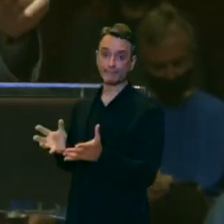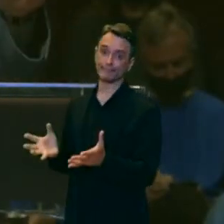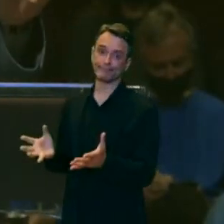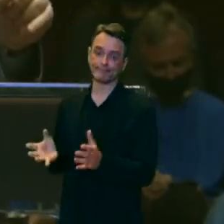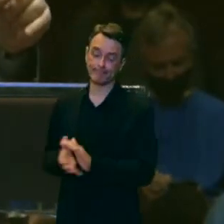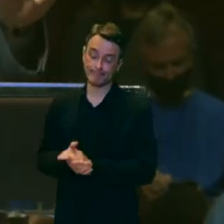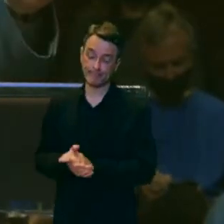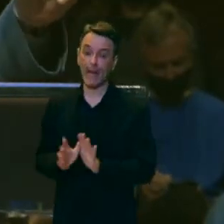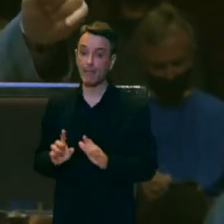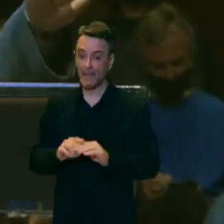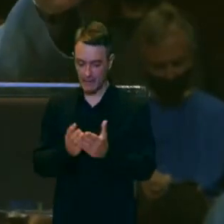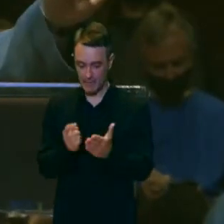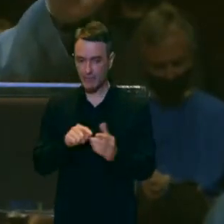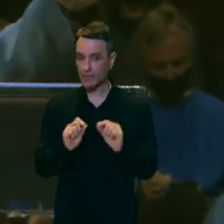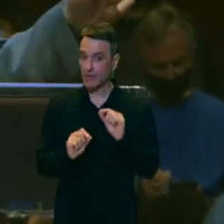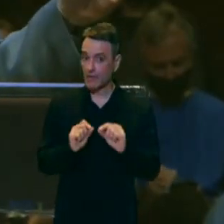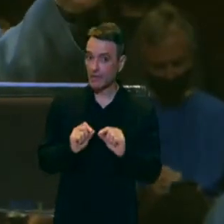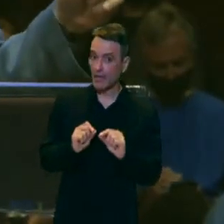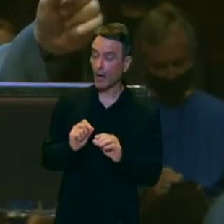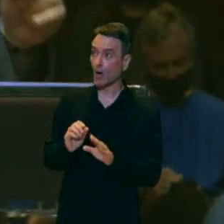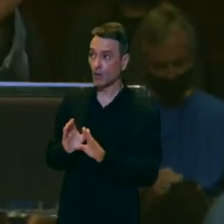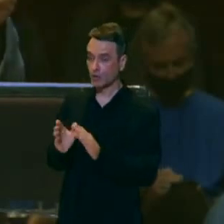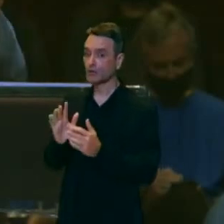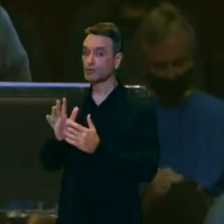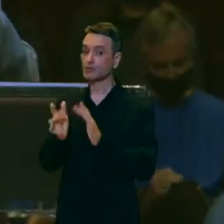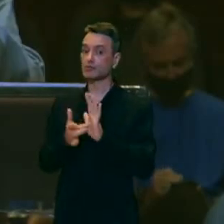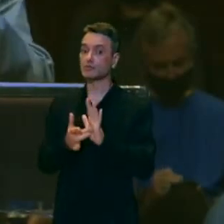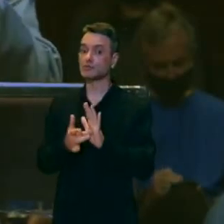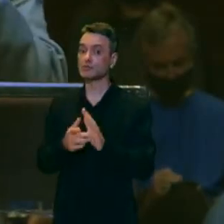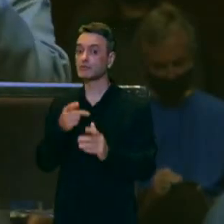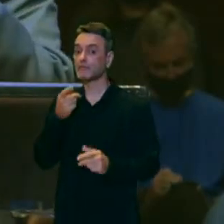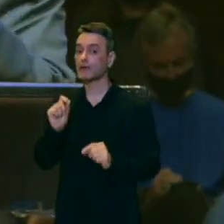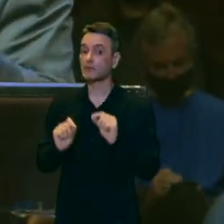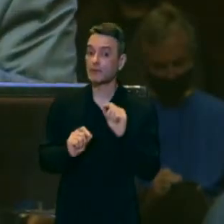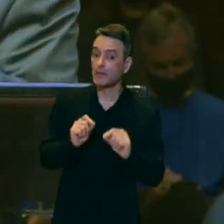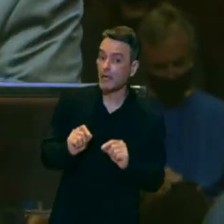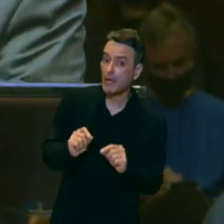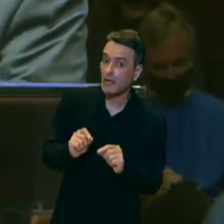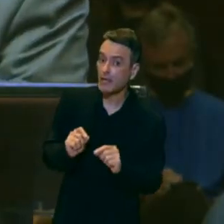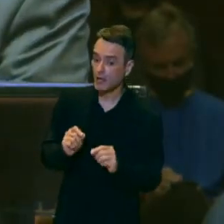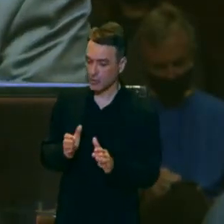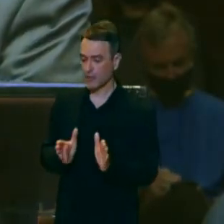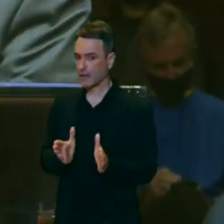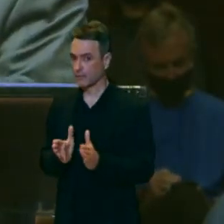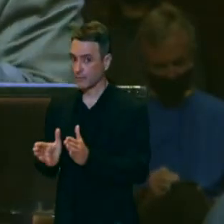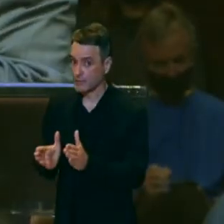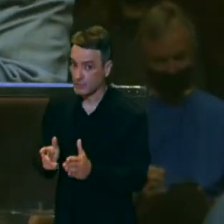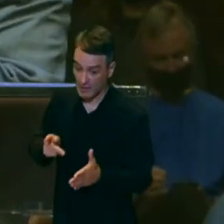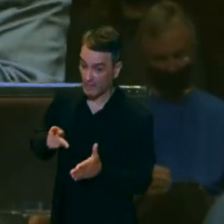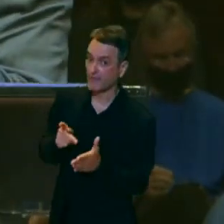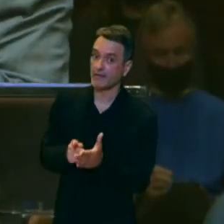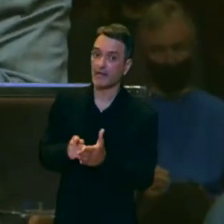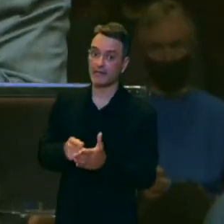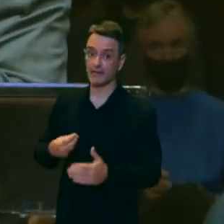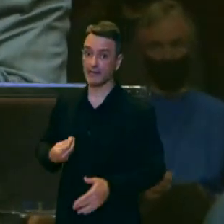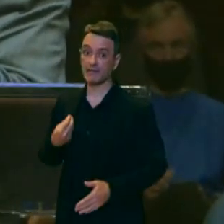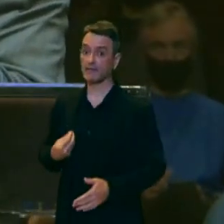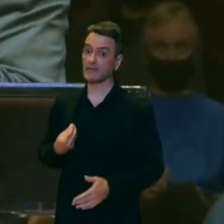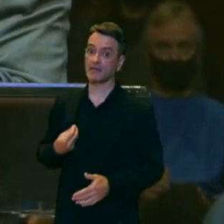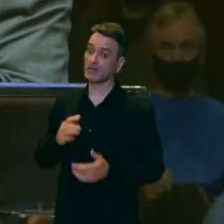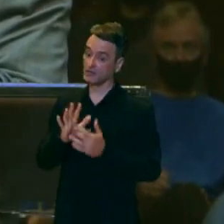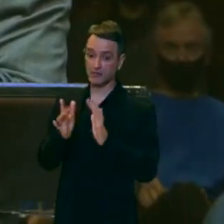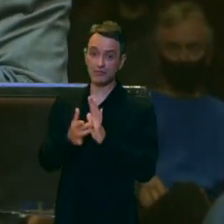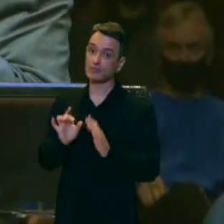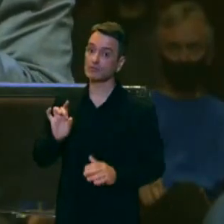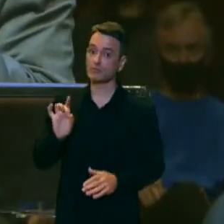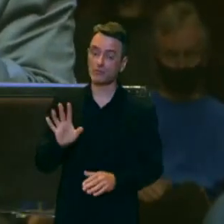né? Eu sou o caminho, a verdade e a vida, e ninguém vem ao Pai senão por mim. Para Deus